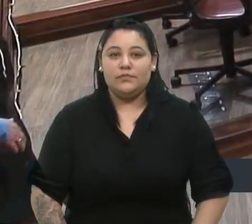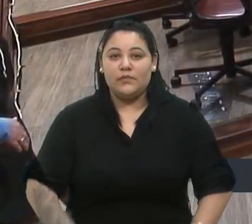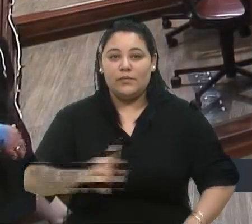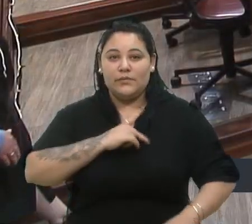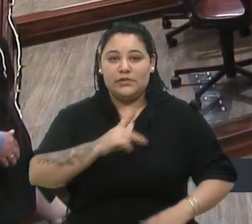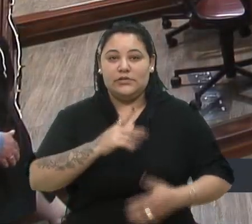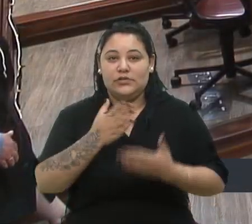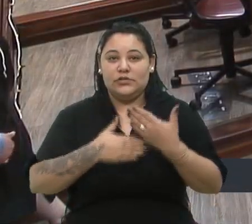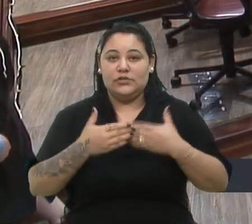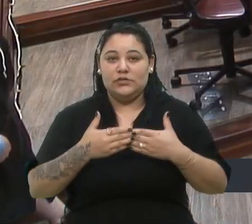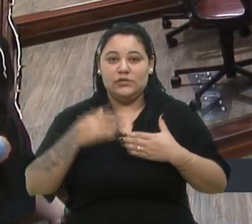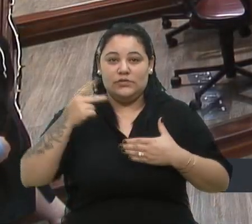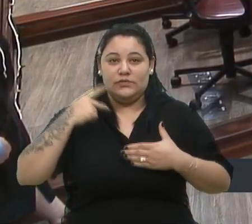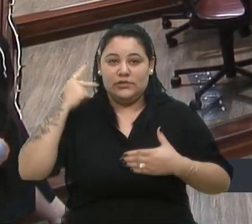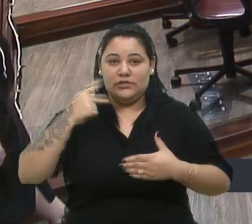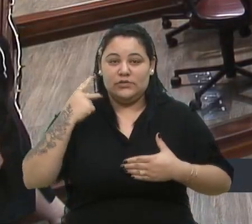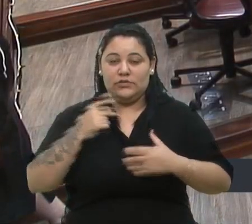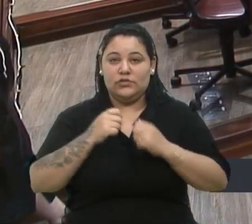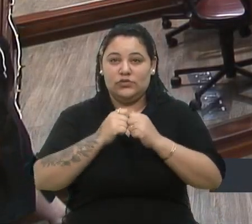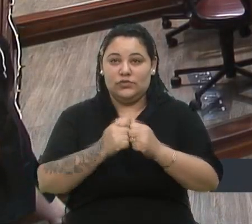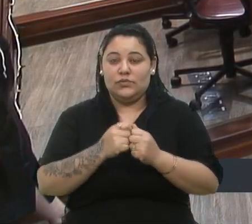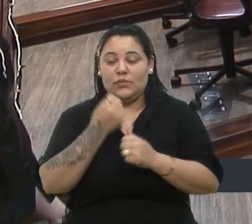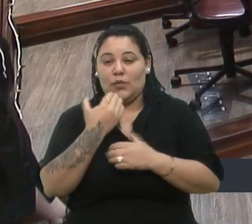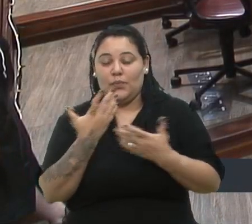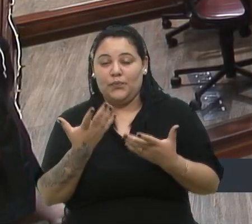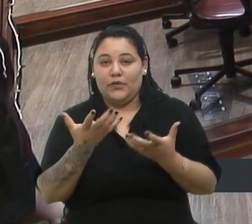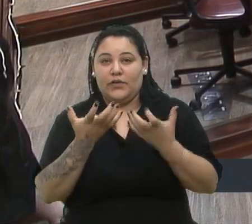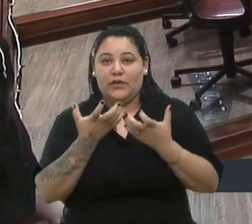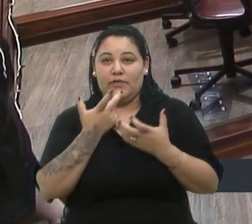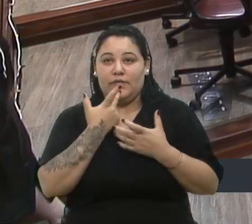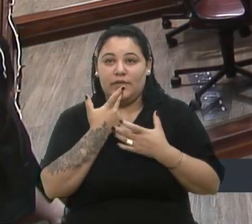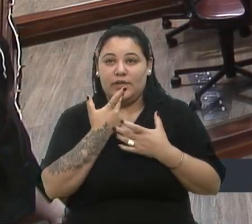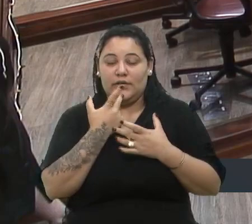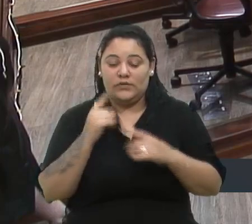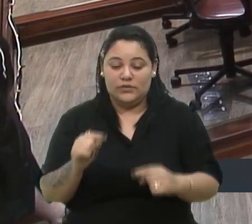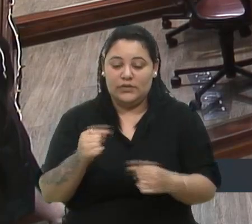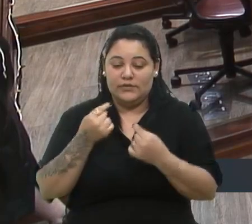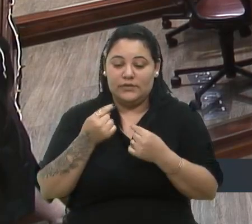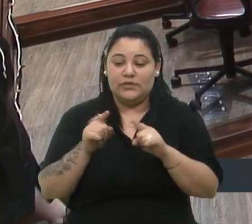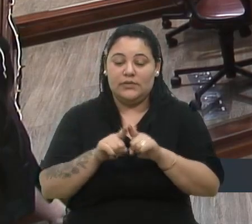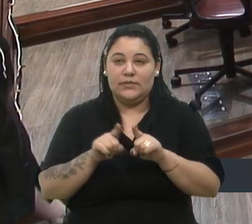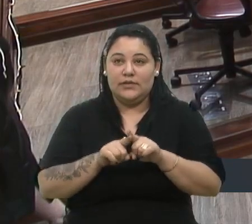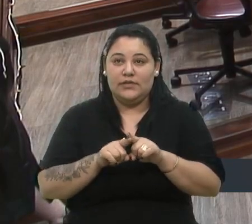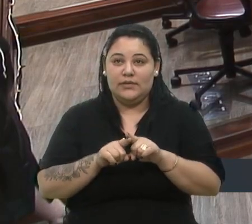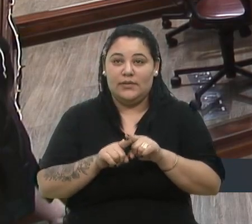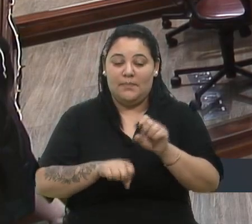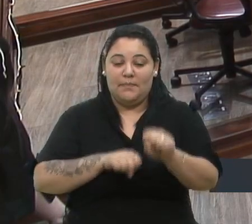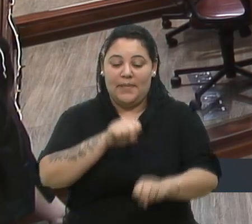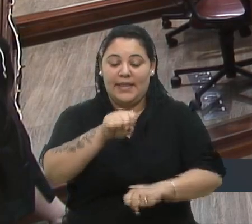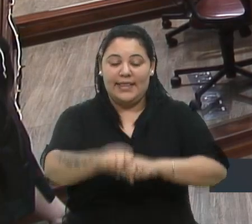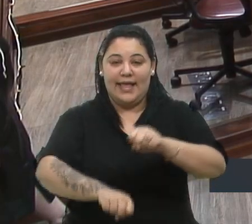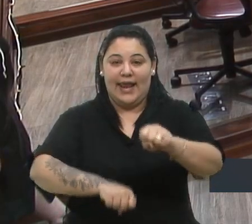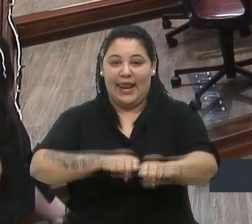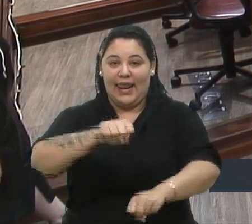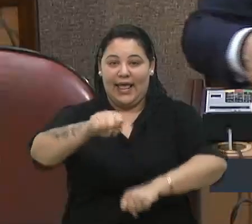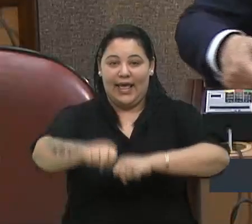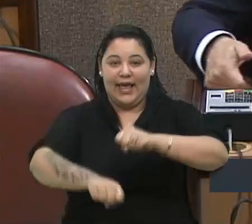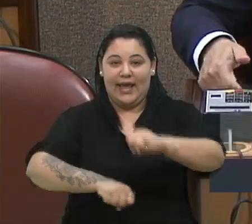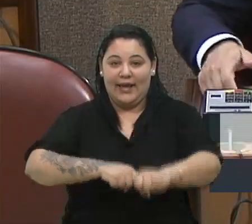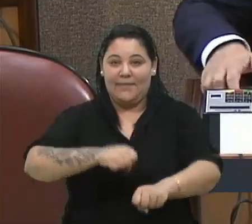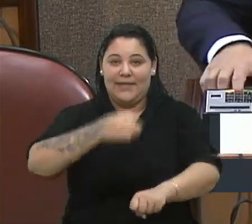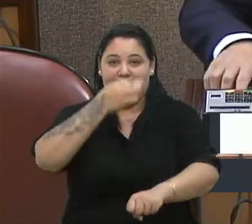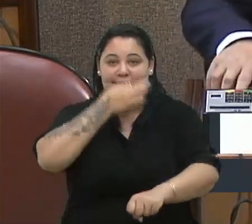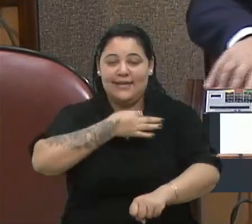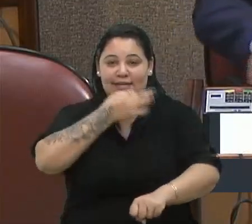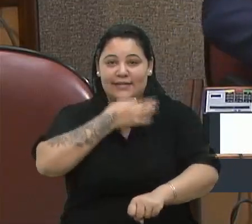Presidente, nobres pares, colegas vereadores. Bom, eu quero aqui falar de um desafio, né? O Desafio Pedal Caxias, que aconteceu neste